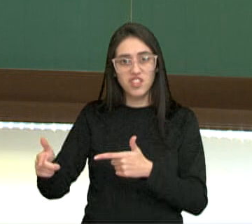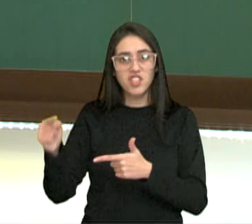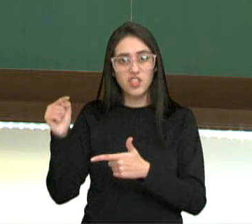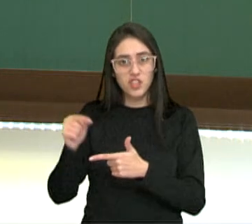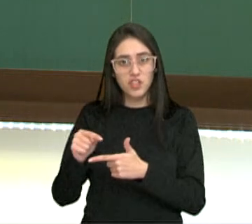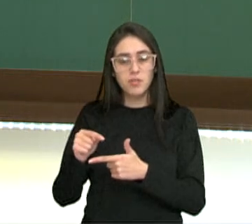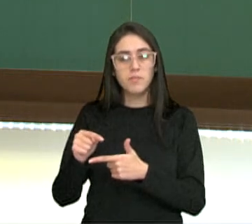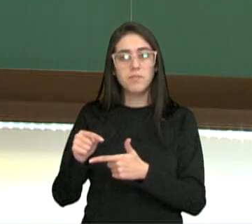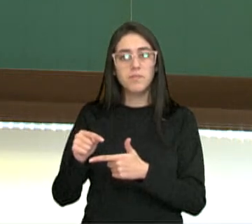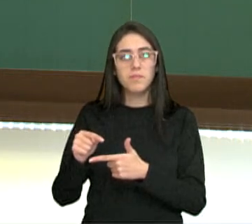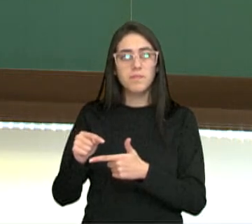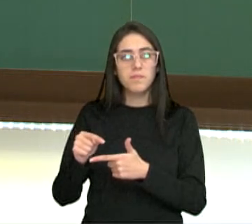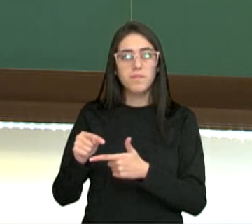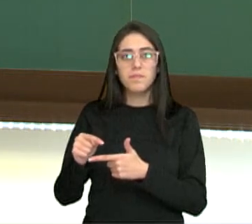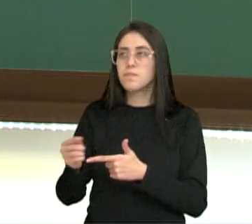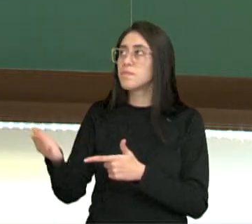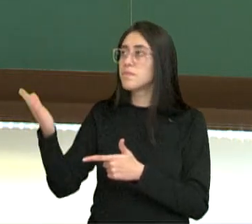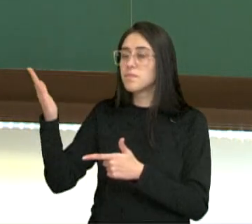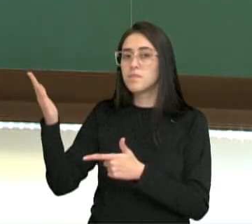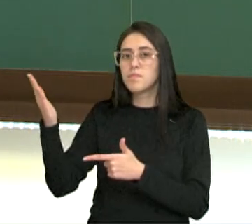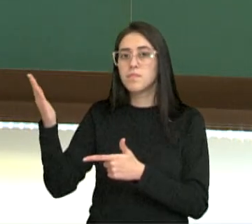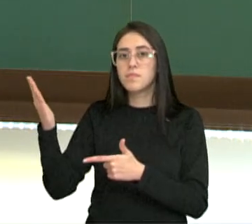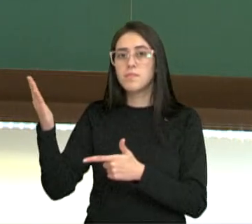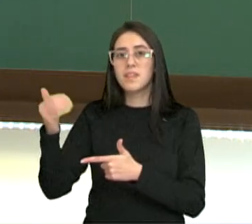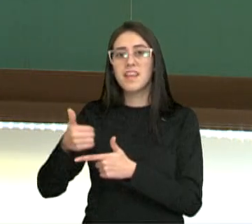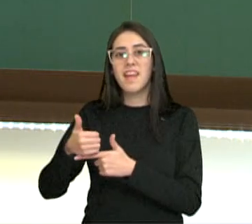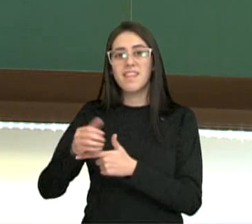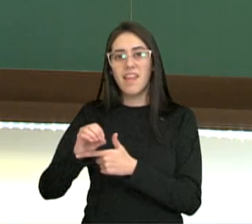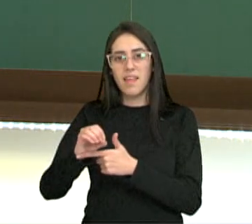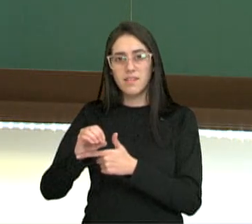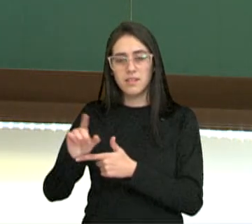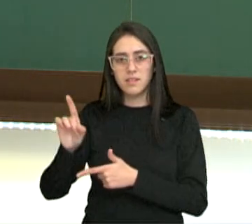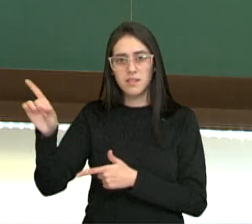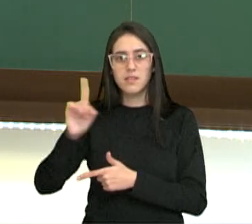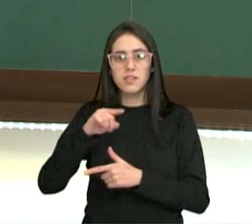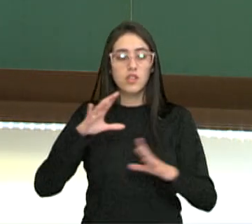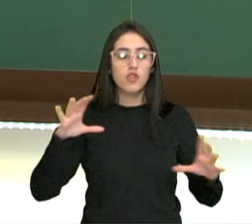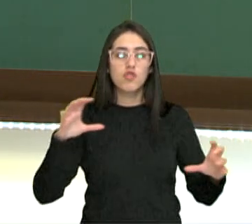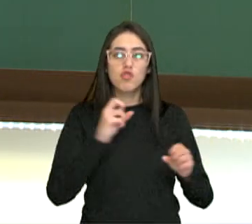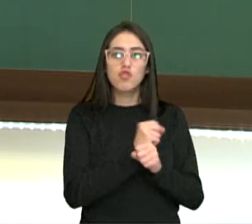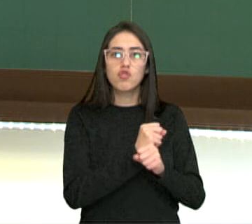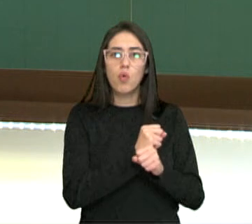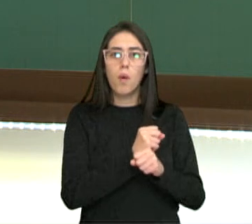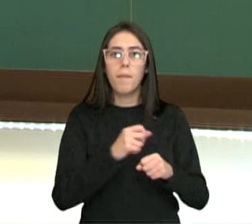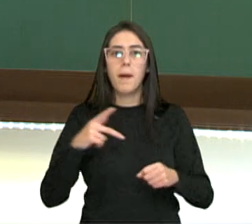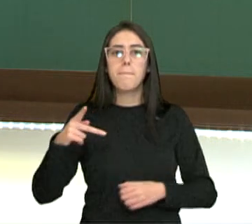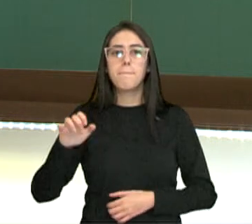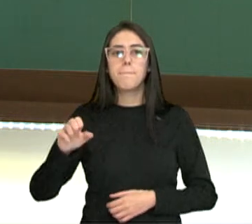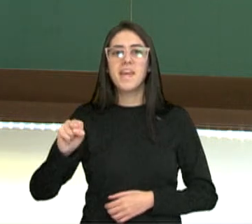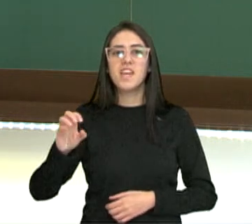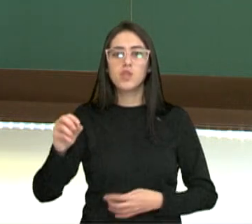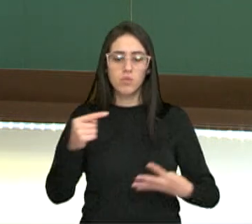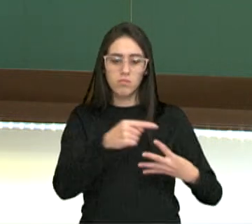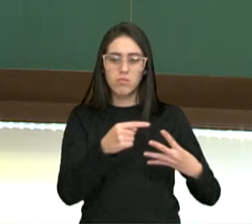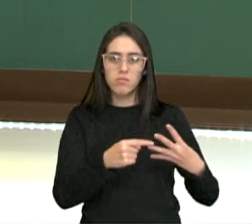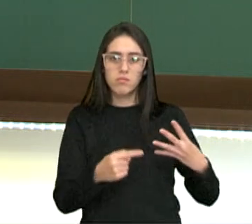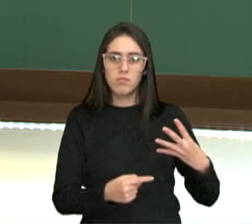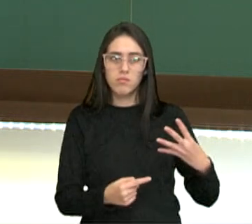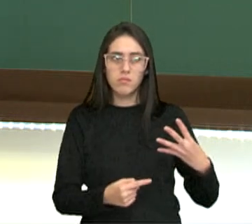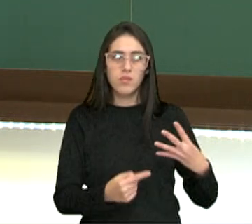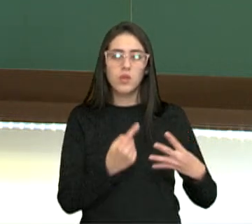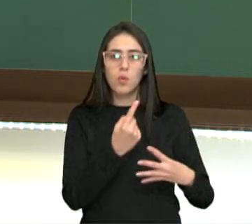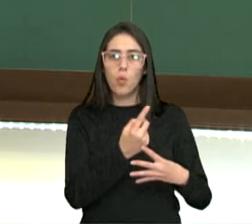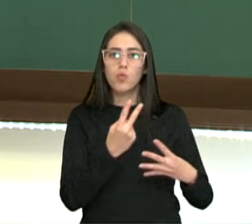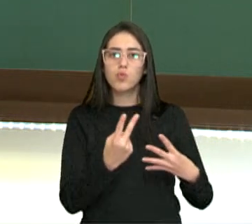resultado, 57, pela soma dos pesos. Então, eu vou pegar a soma de todos os pesos, 1, 2,